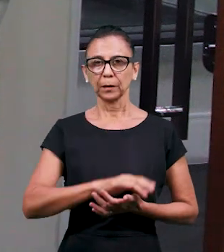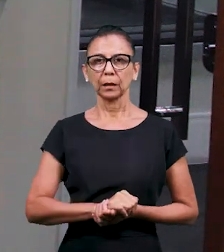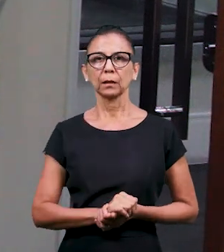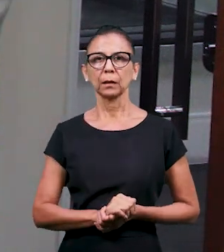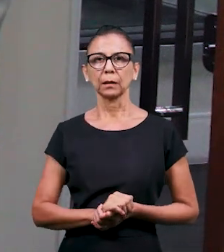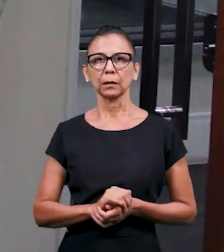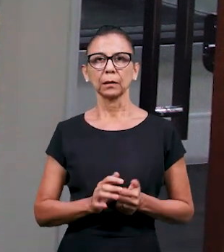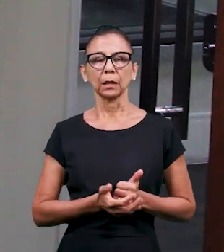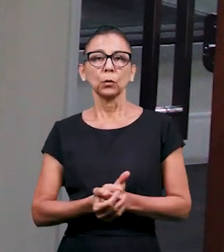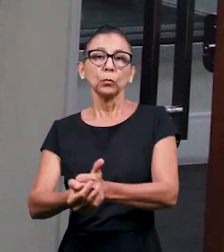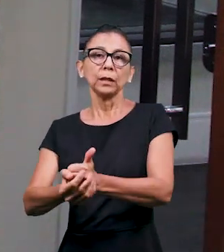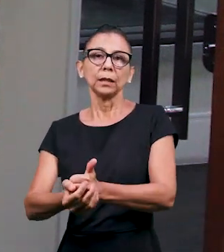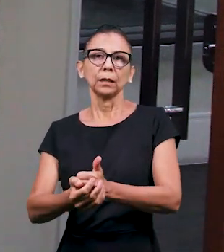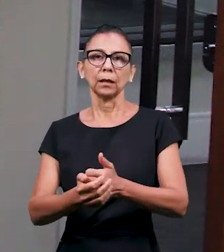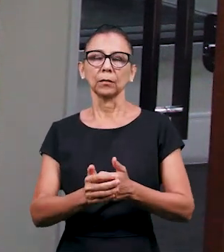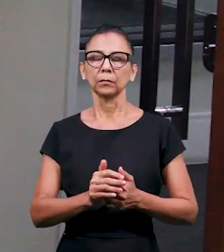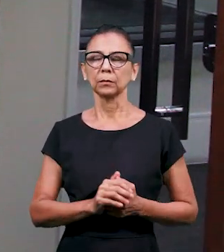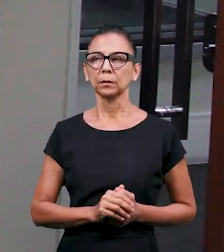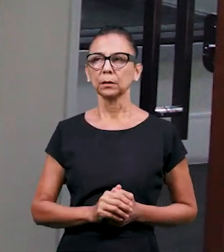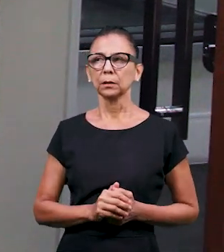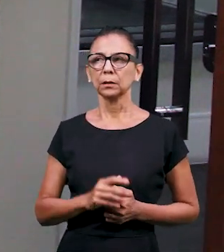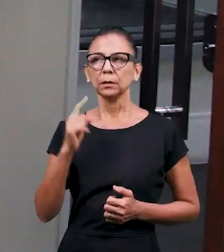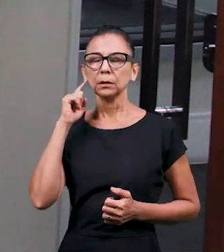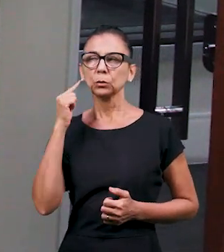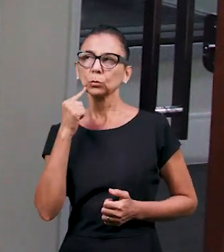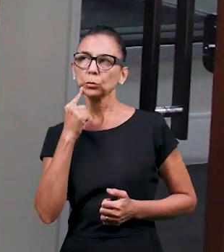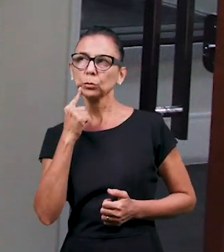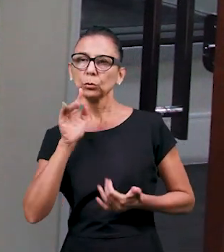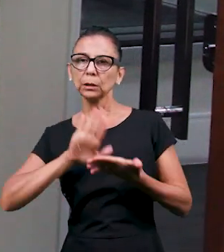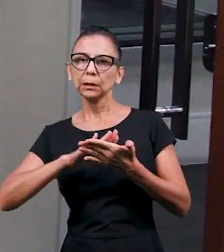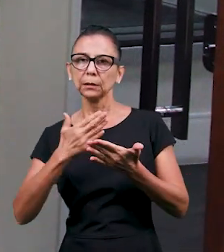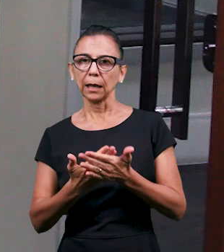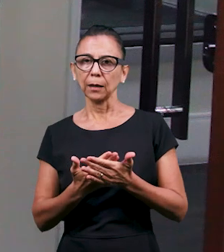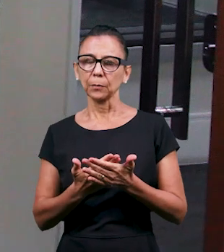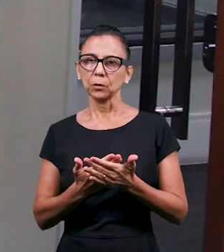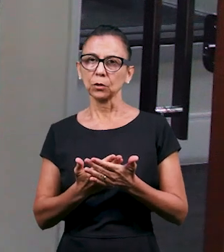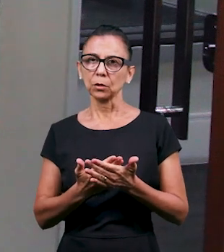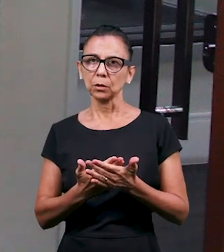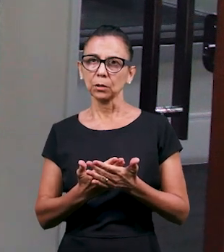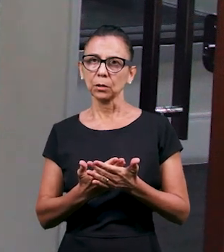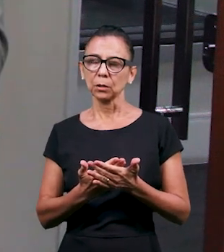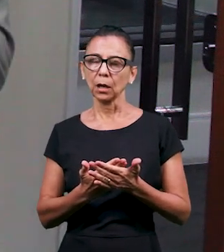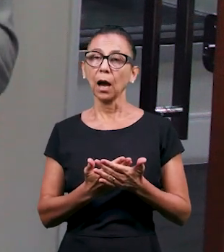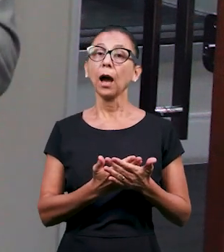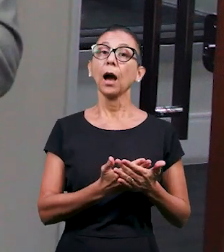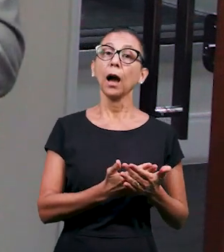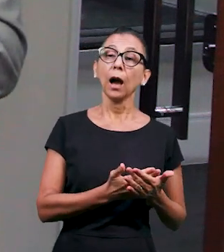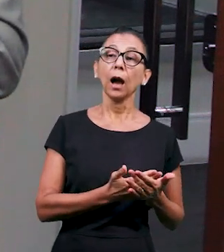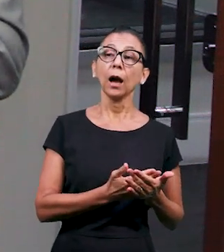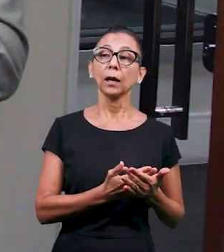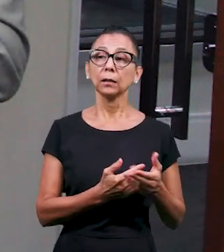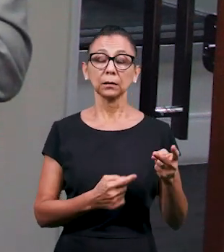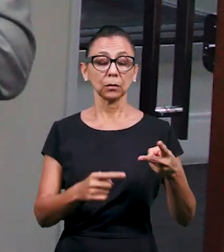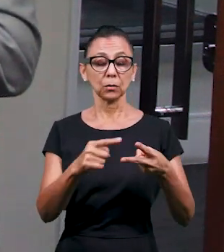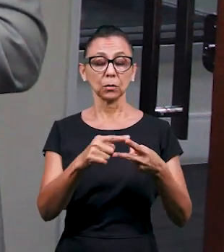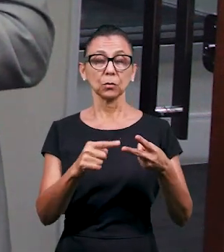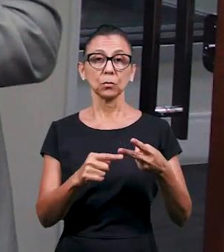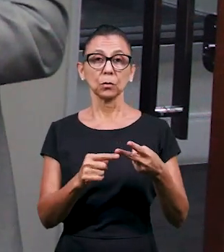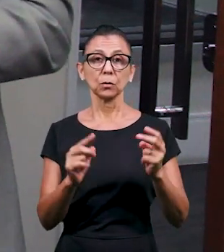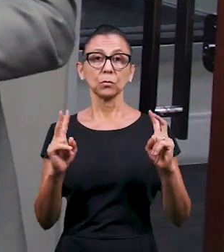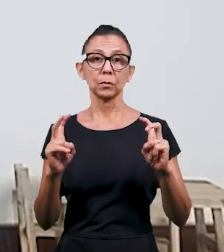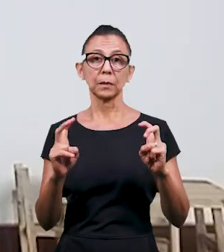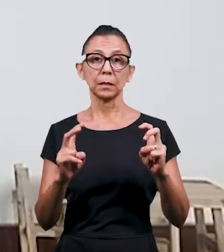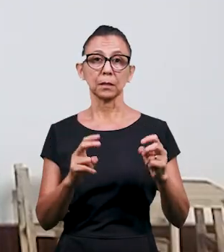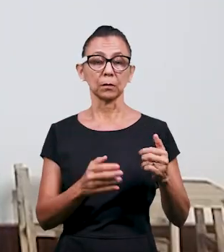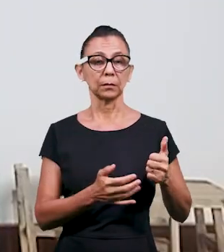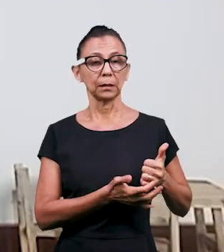que auxilia é o guia e para o surdo é o intérprete. Você usou a expressão guia-intérprete, é exatamente isso? Isso, porque é uma pessoa, é